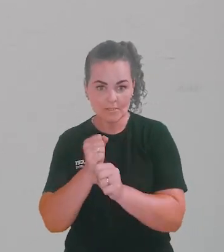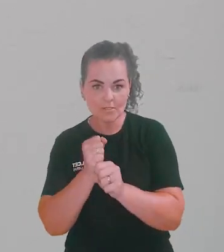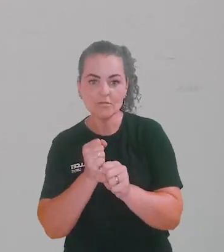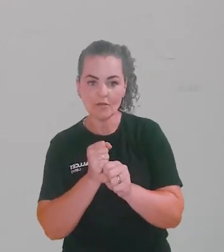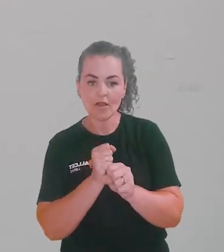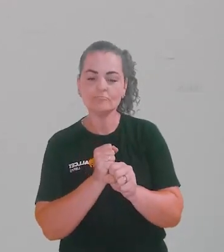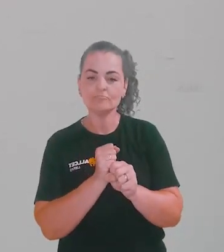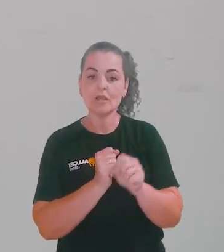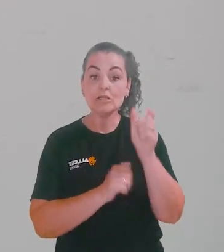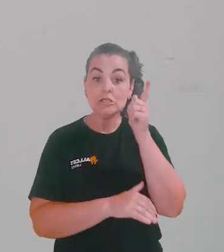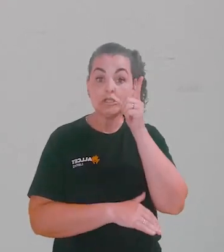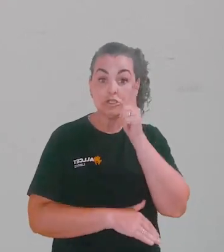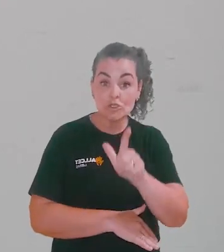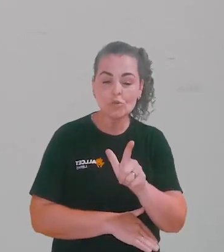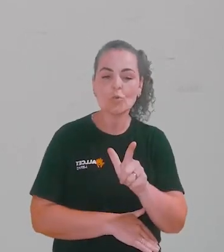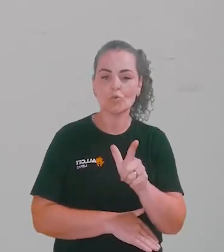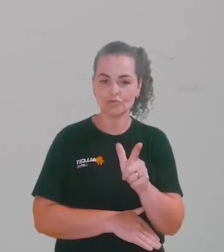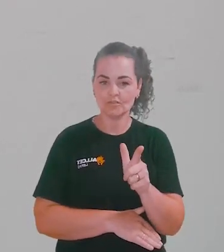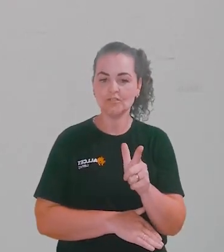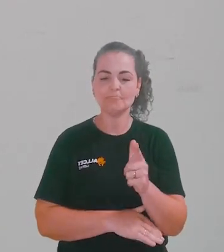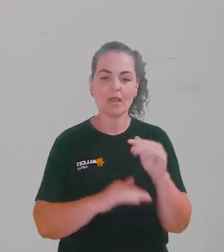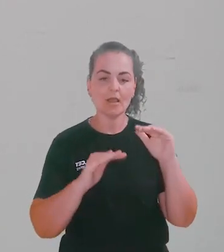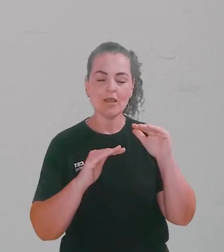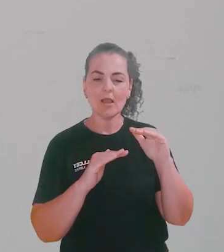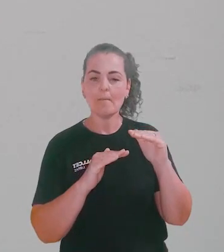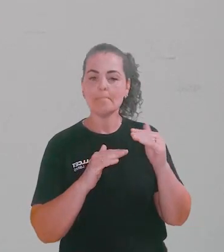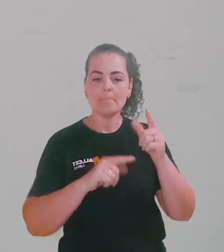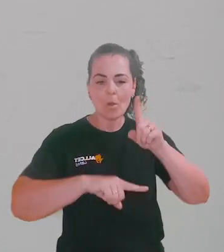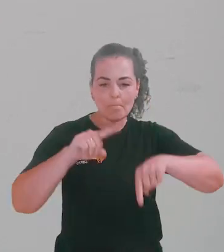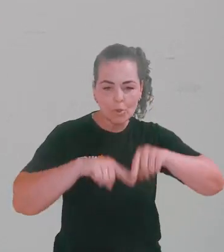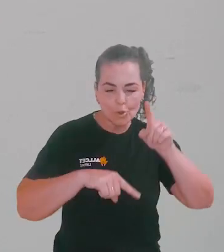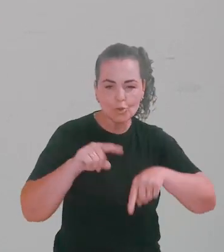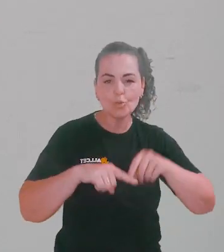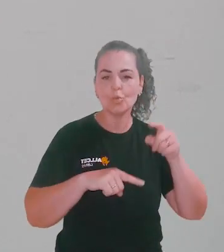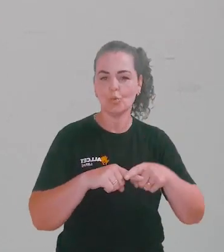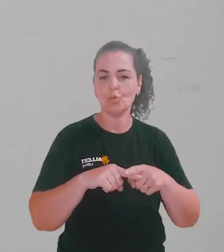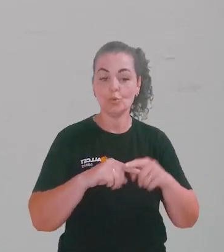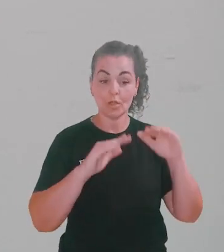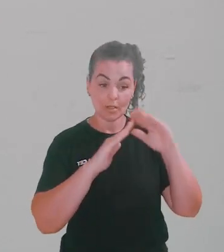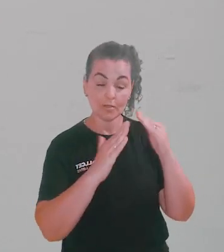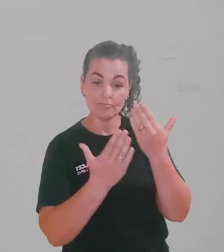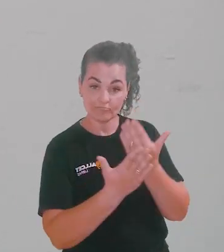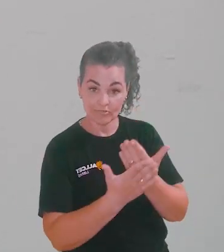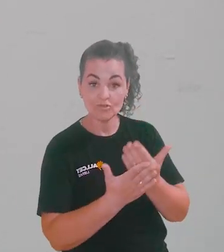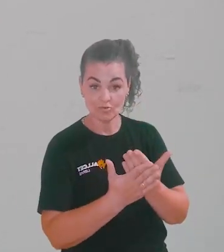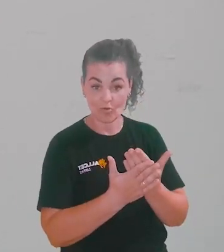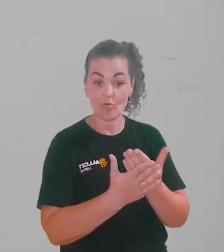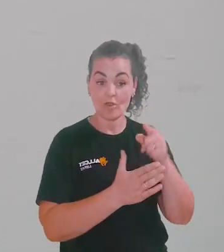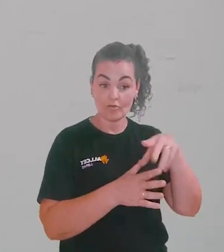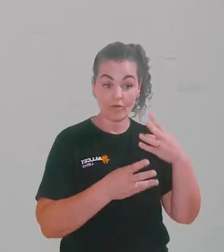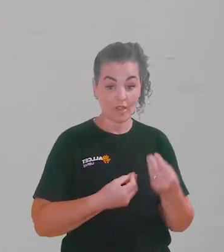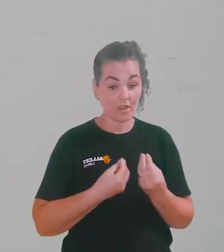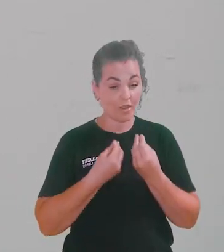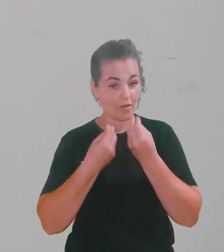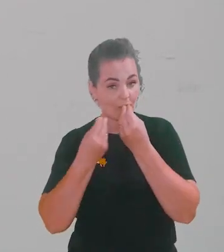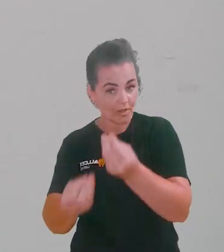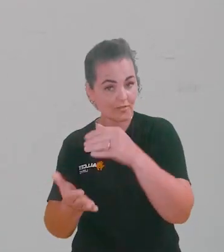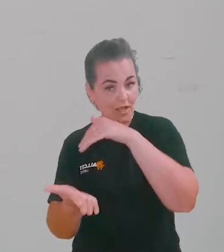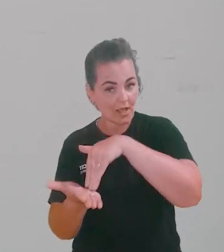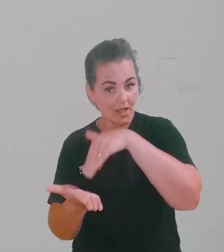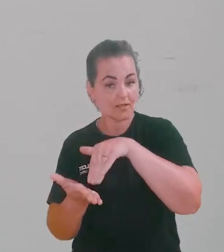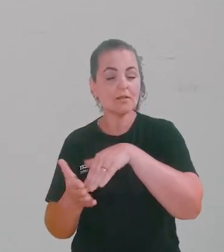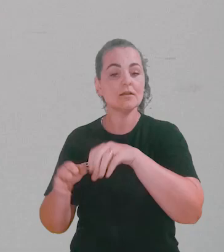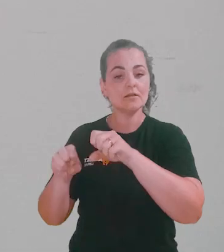de arrecadação de material escolar para a volta às aulas. Então serão destinados também para a Secretaria de Educação, onde vai ser encaminhado para